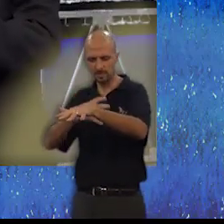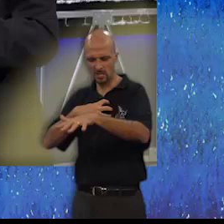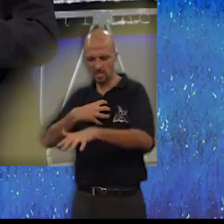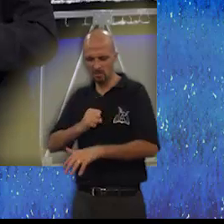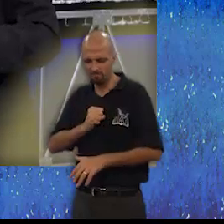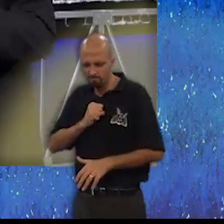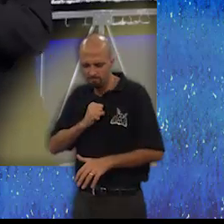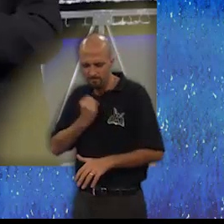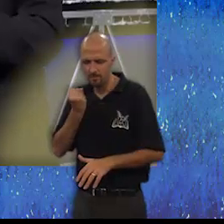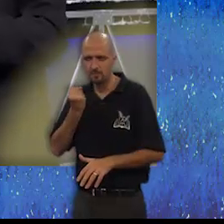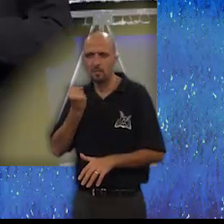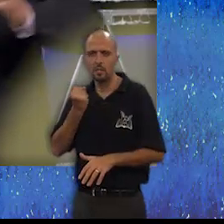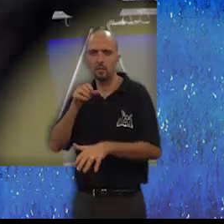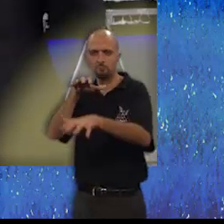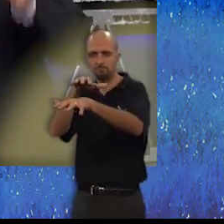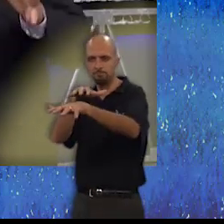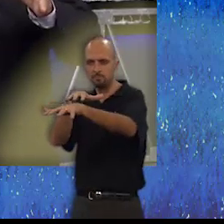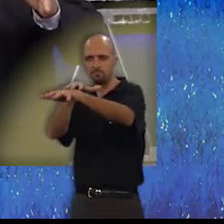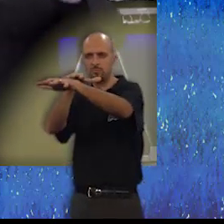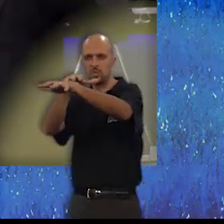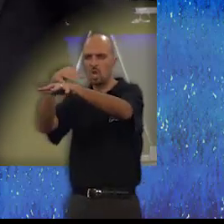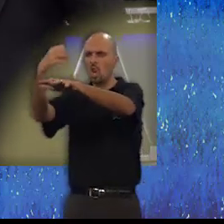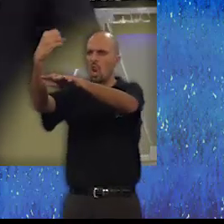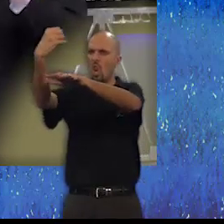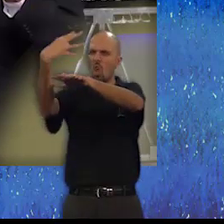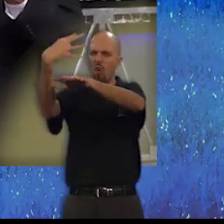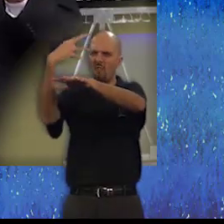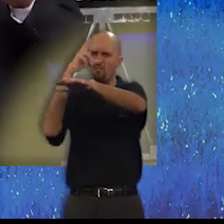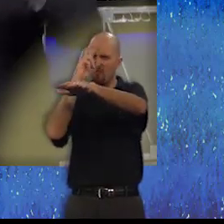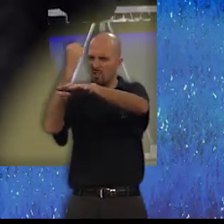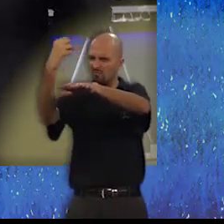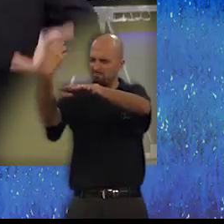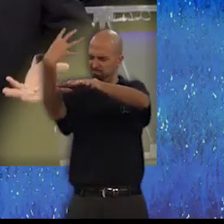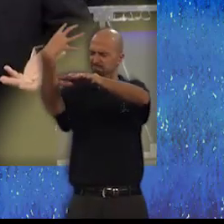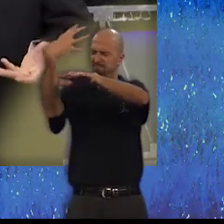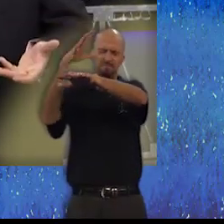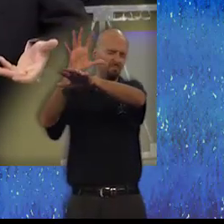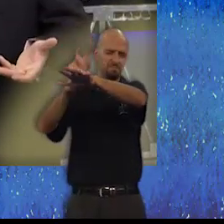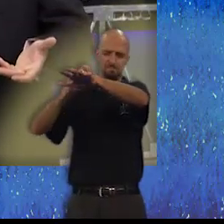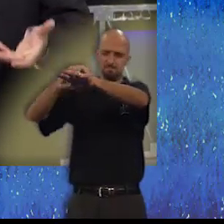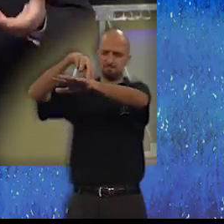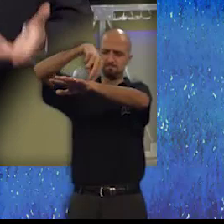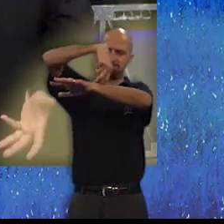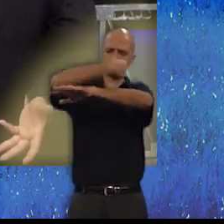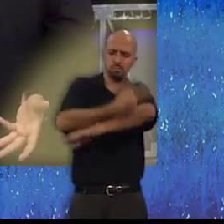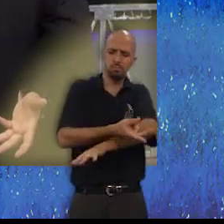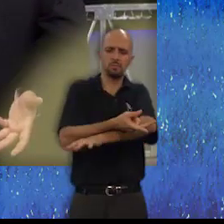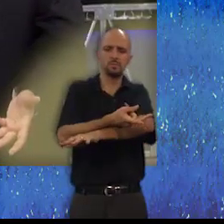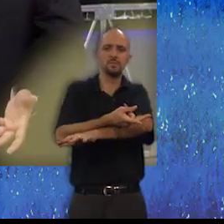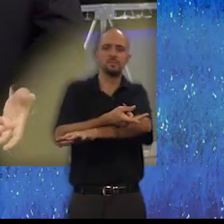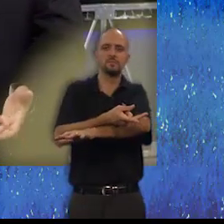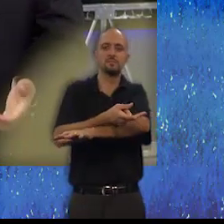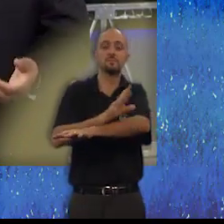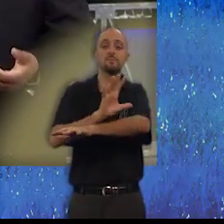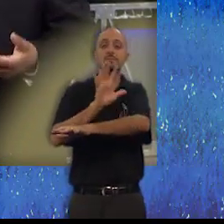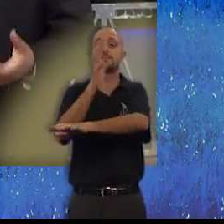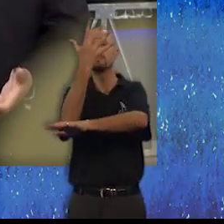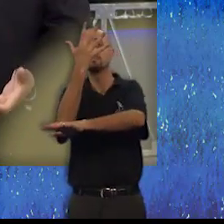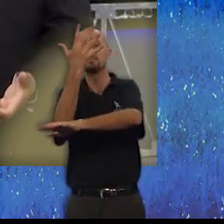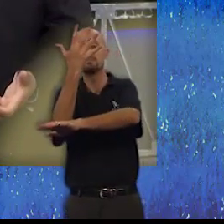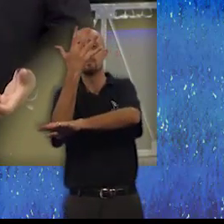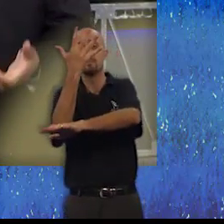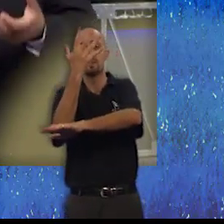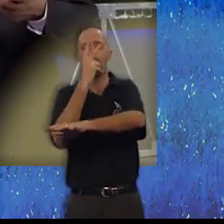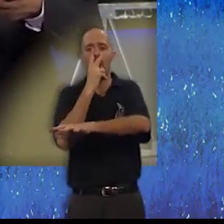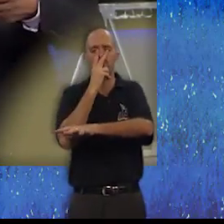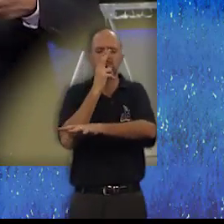Damasco, e no caminho Jesus aparece para ele, uma luz forte, ele cai, vai ao chão, e quando cai